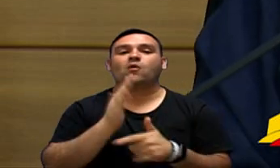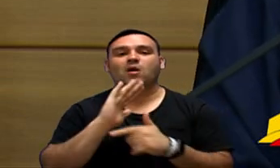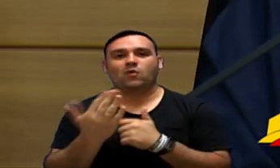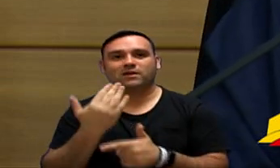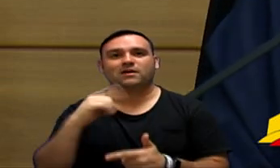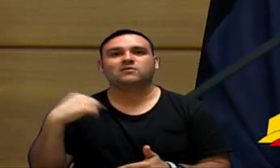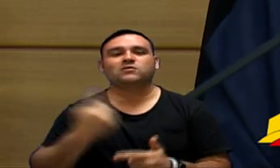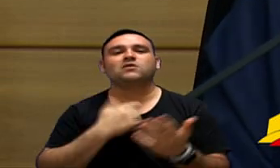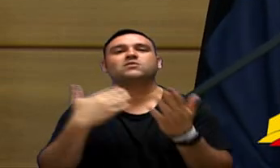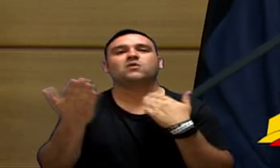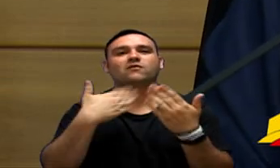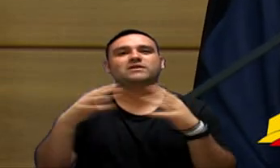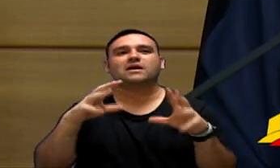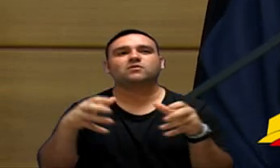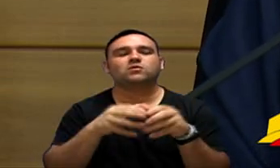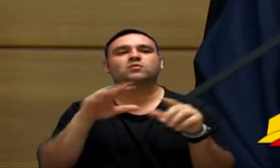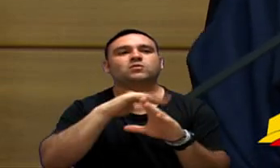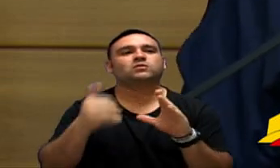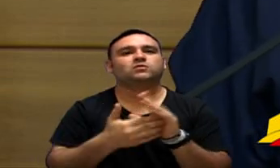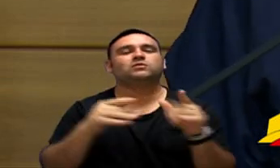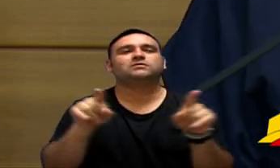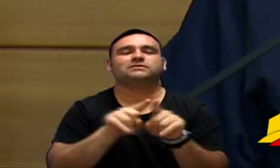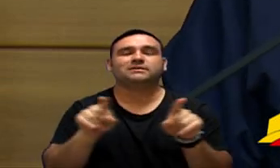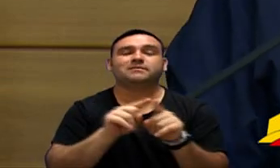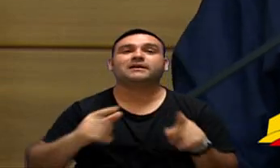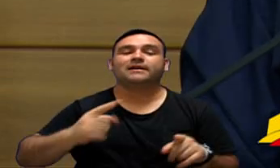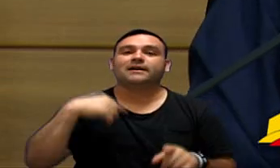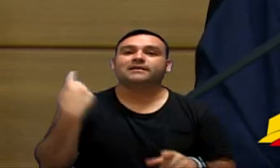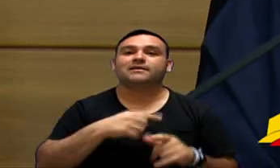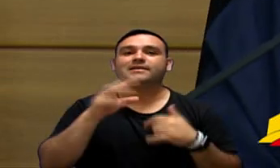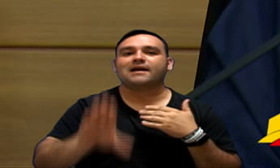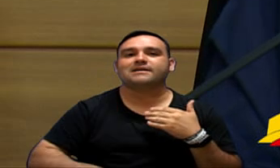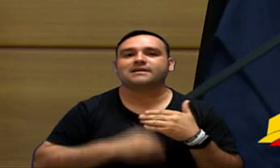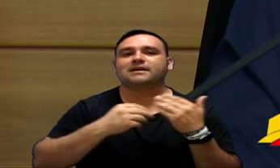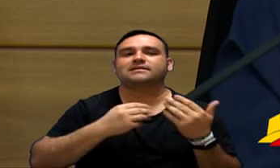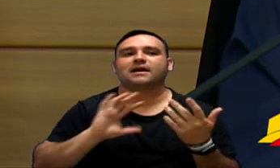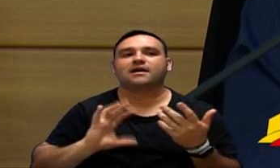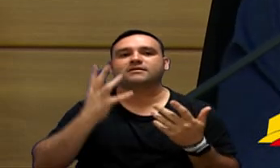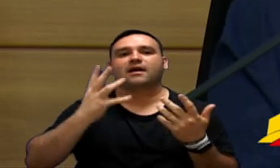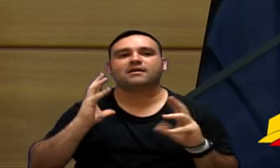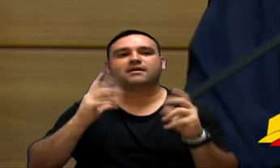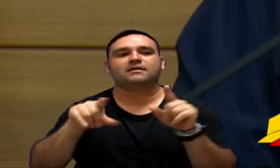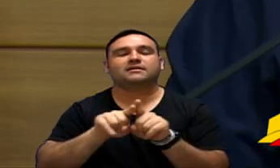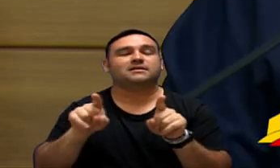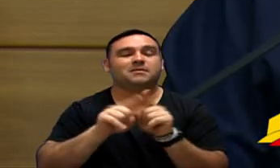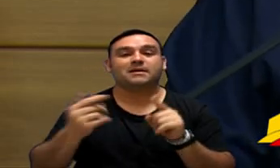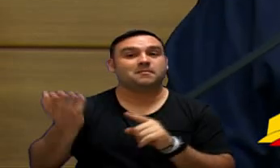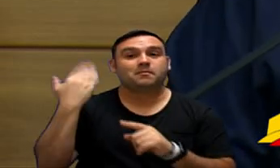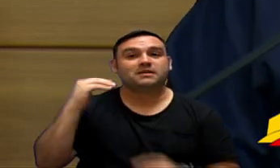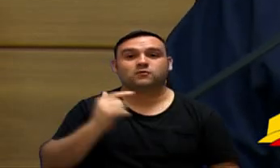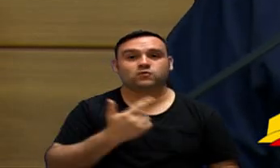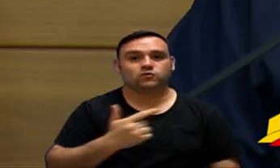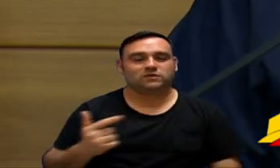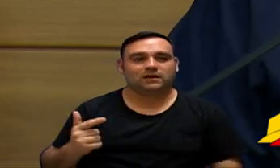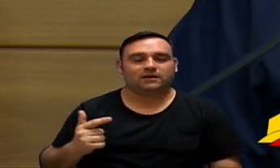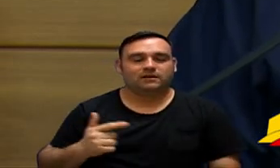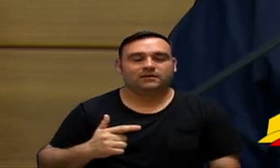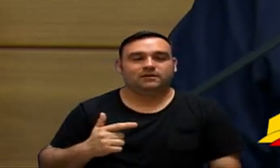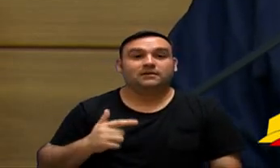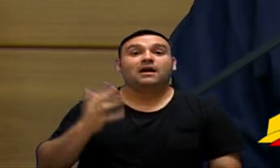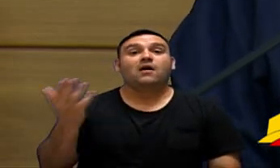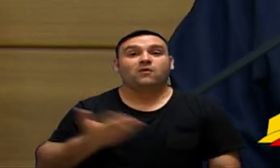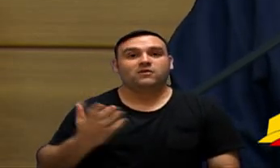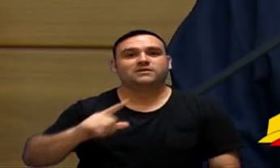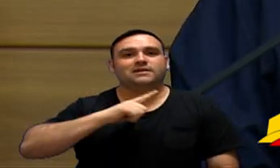temos dialogado com essas instituições, nós temos acrescentado situações que antes não eram celebradas nos termos e